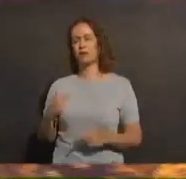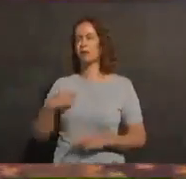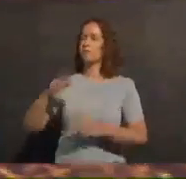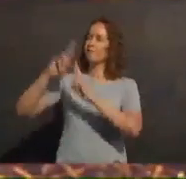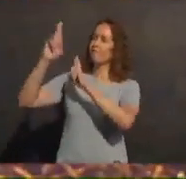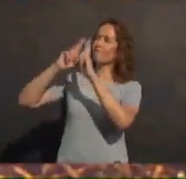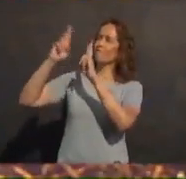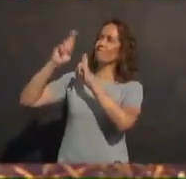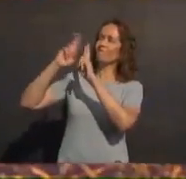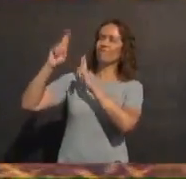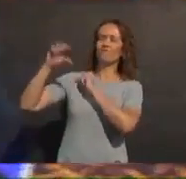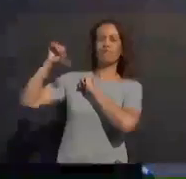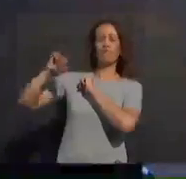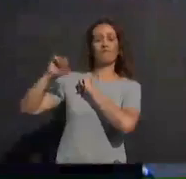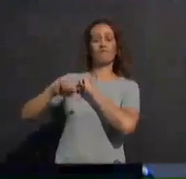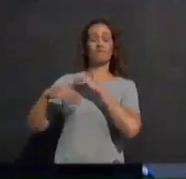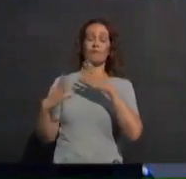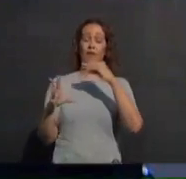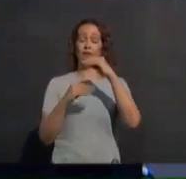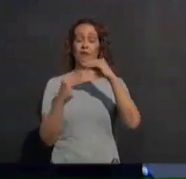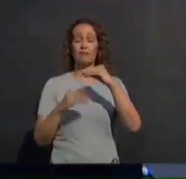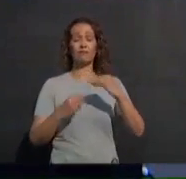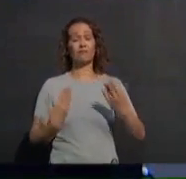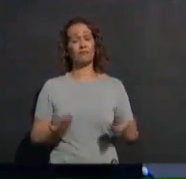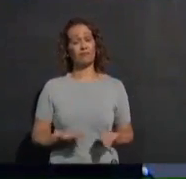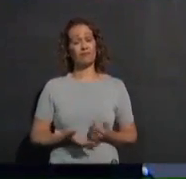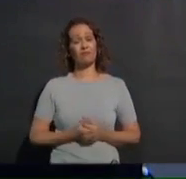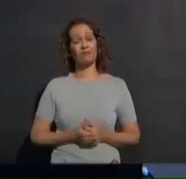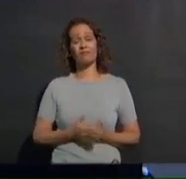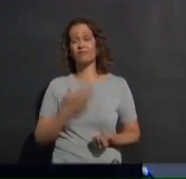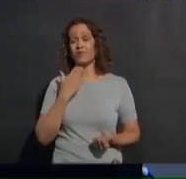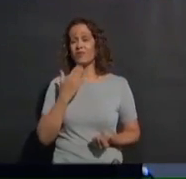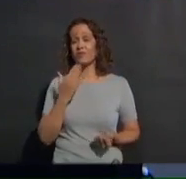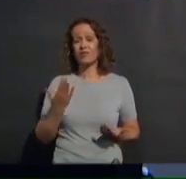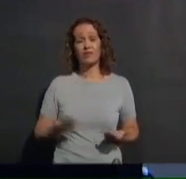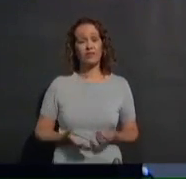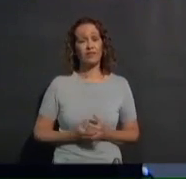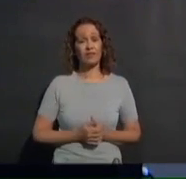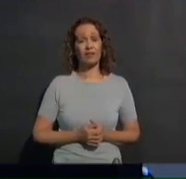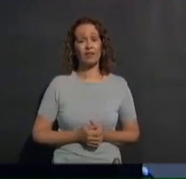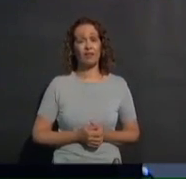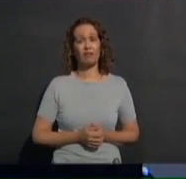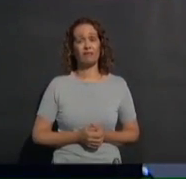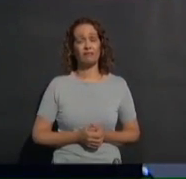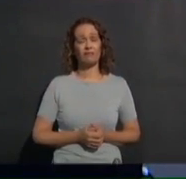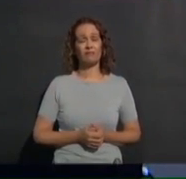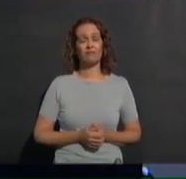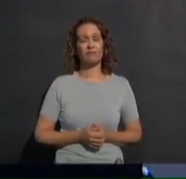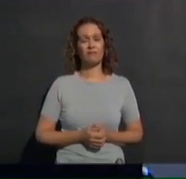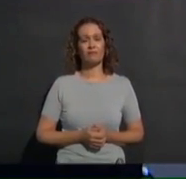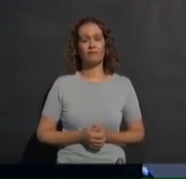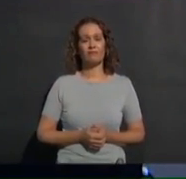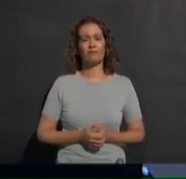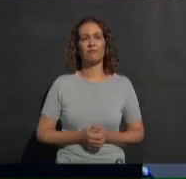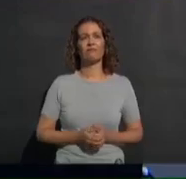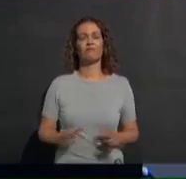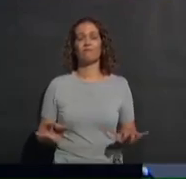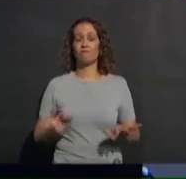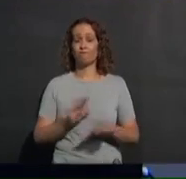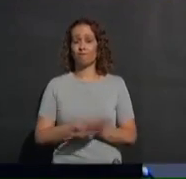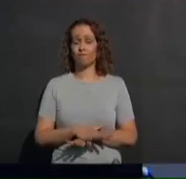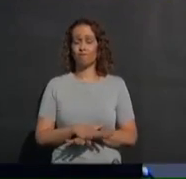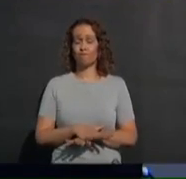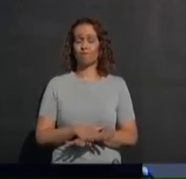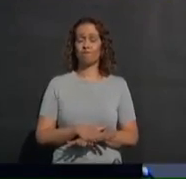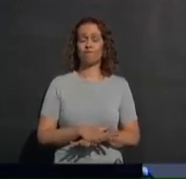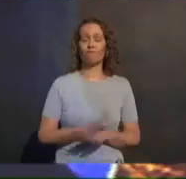diária. Compensa isso. O que adianta um 10ão num treino? Então olha, para encerrar, conselhos de um cara